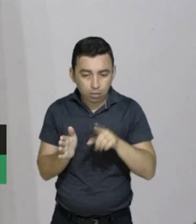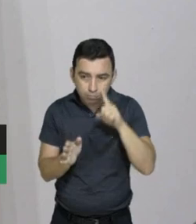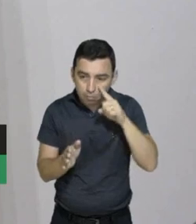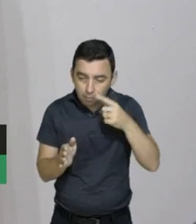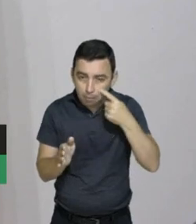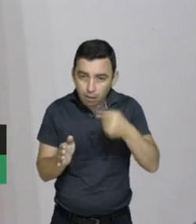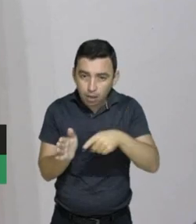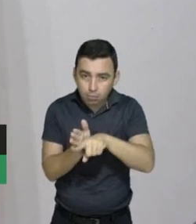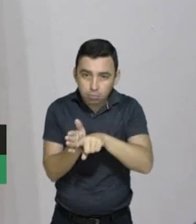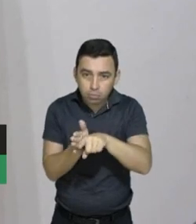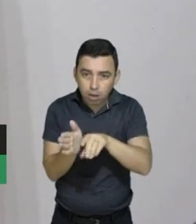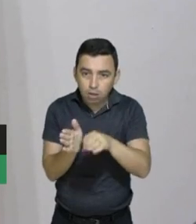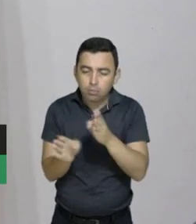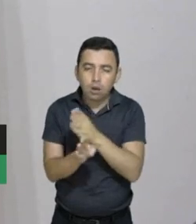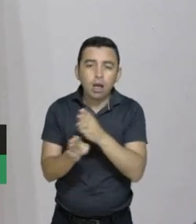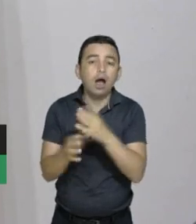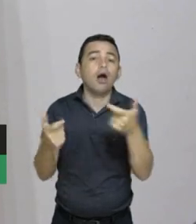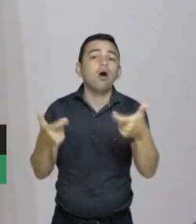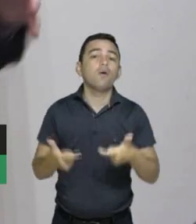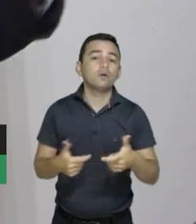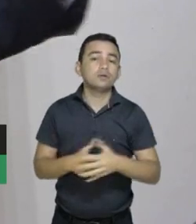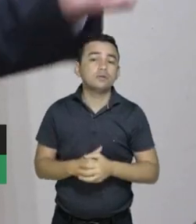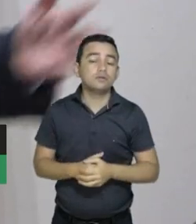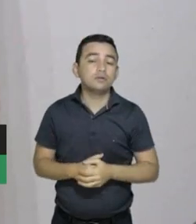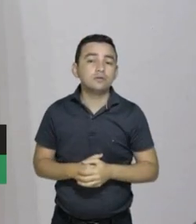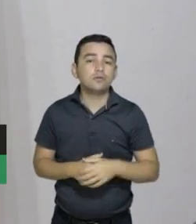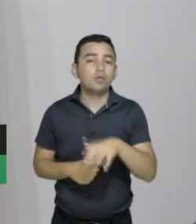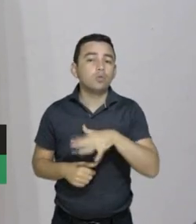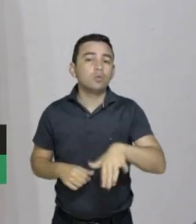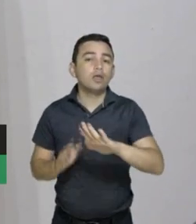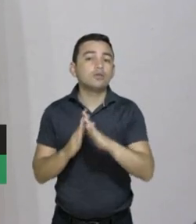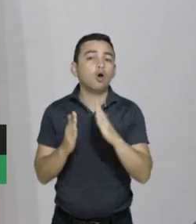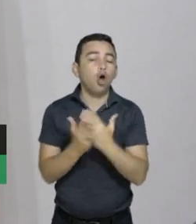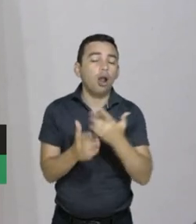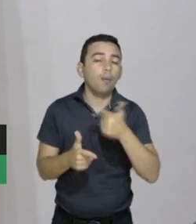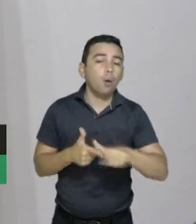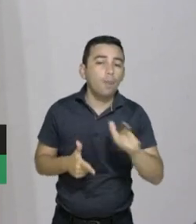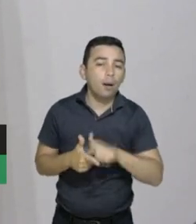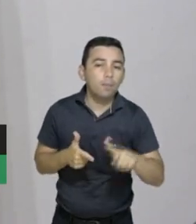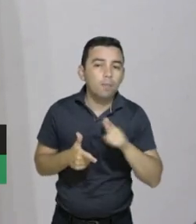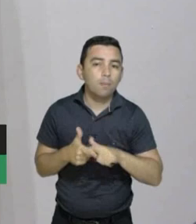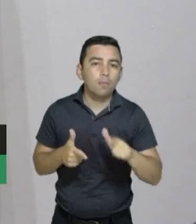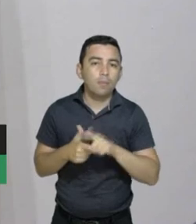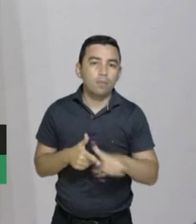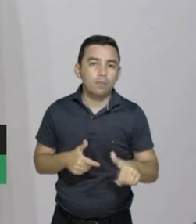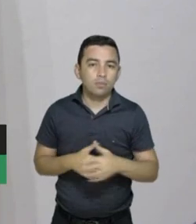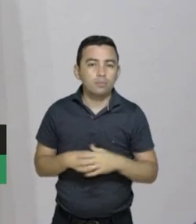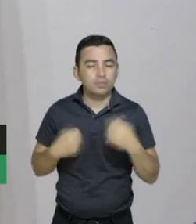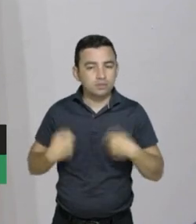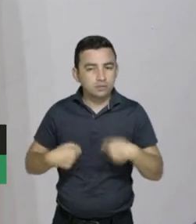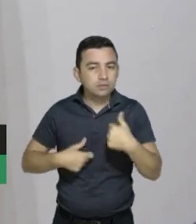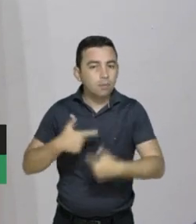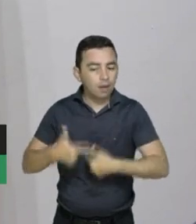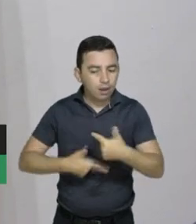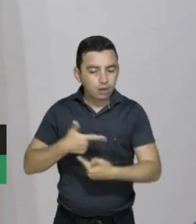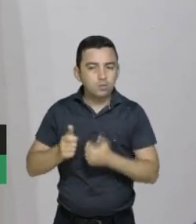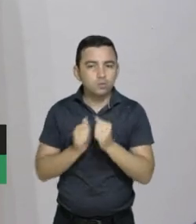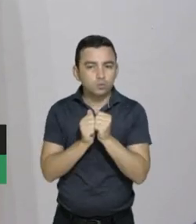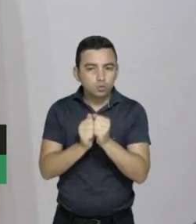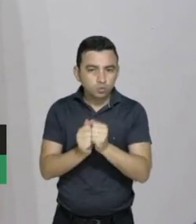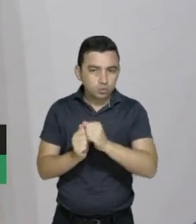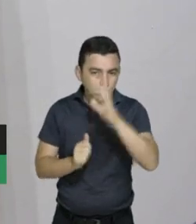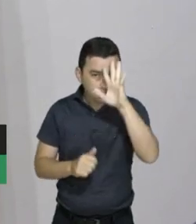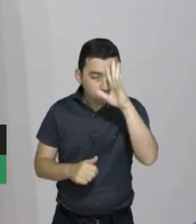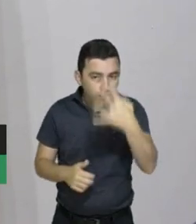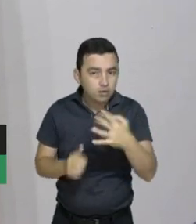aonde estava enquanto essas escolas enfrentavam problemas então vamos trabalhar juntos vamos resolver o problema